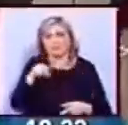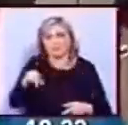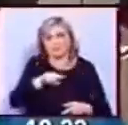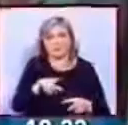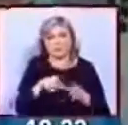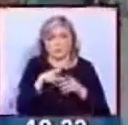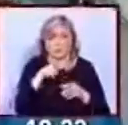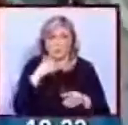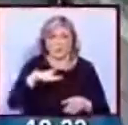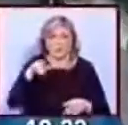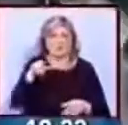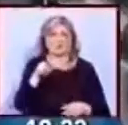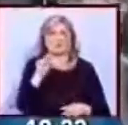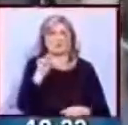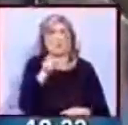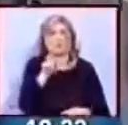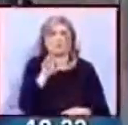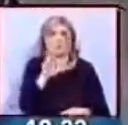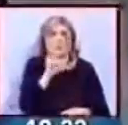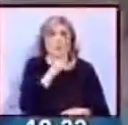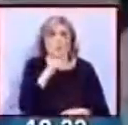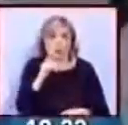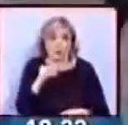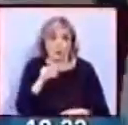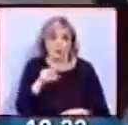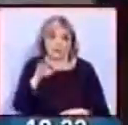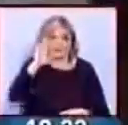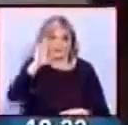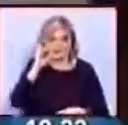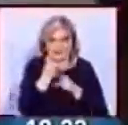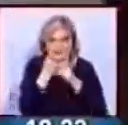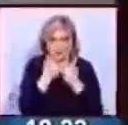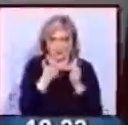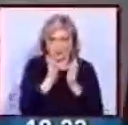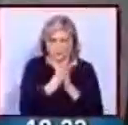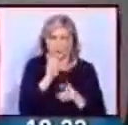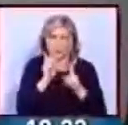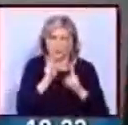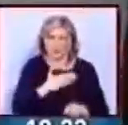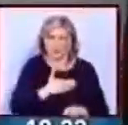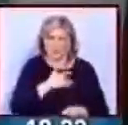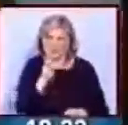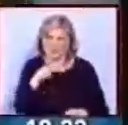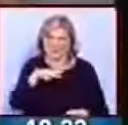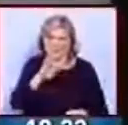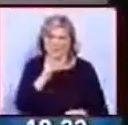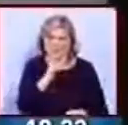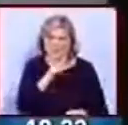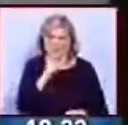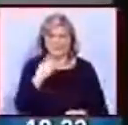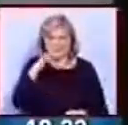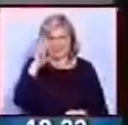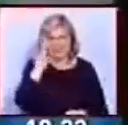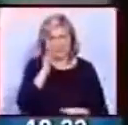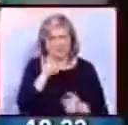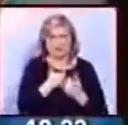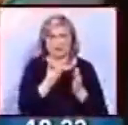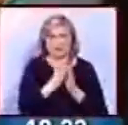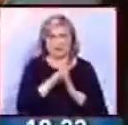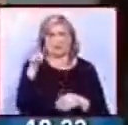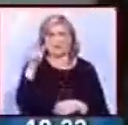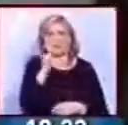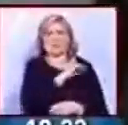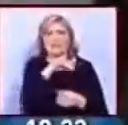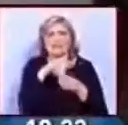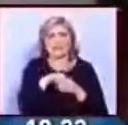neste grupo etário. Como é que te chamas? João, então, já sabes tudo sobre o infarto? Sim, quase tudo. Lá em casa há hábitos de vida